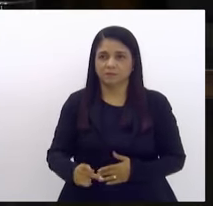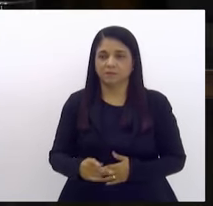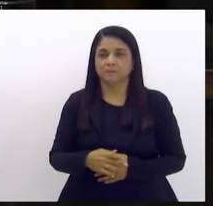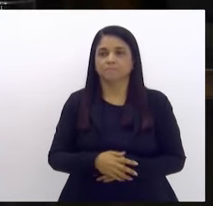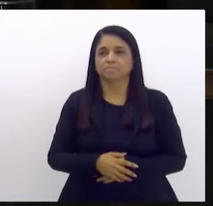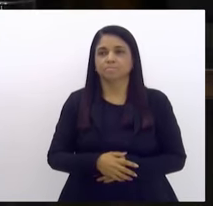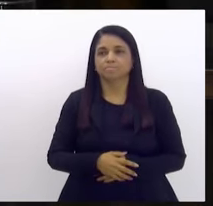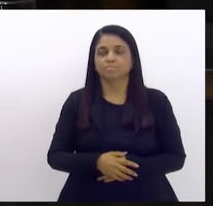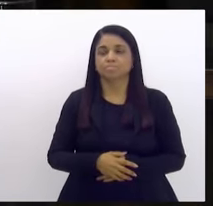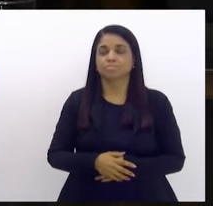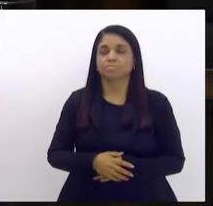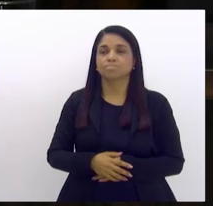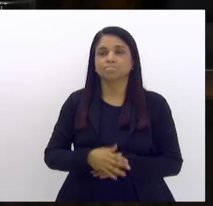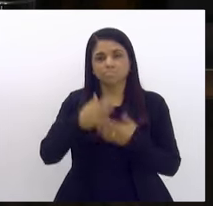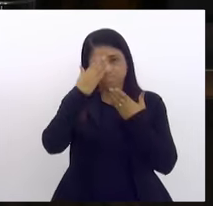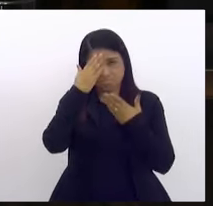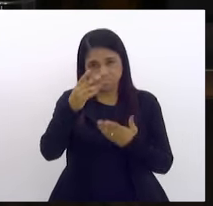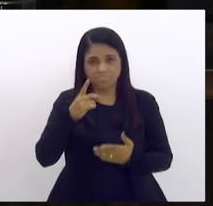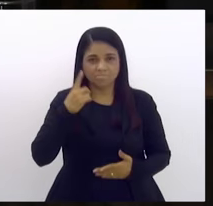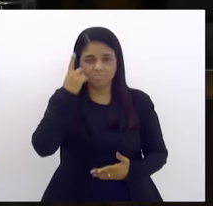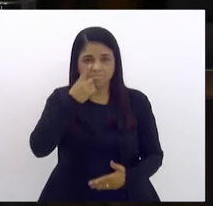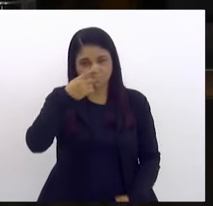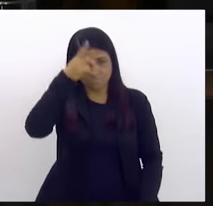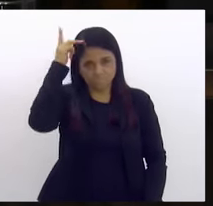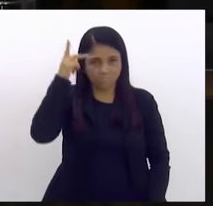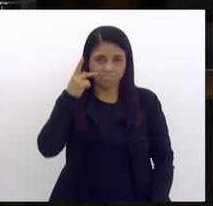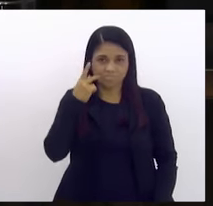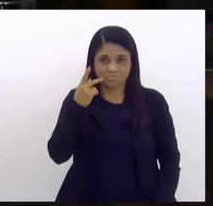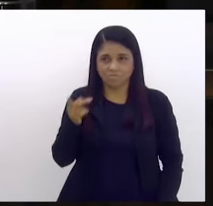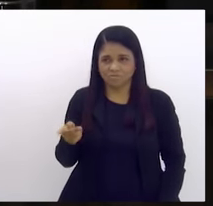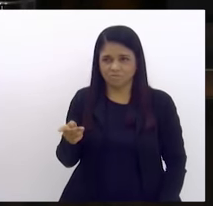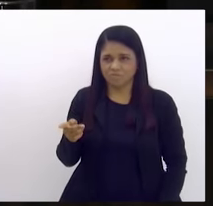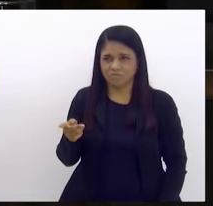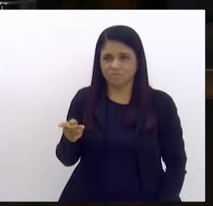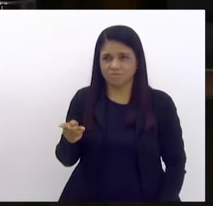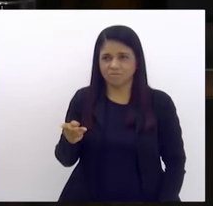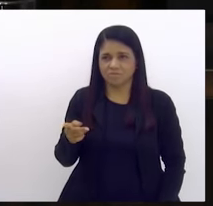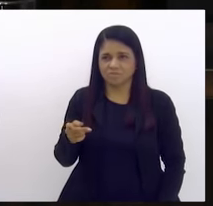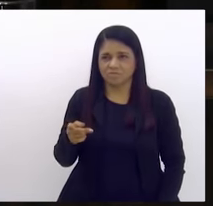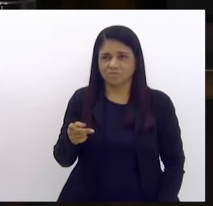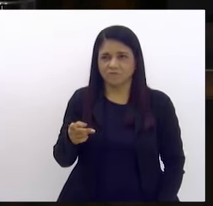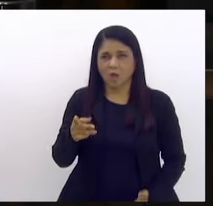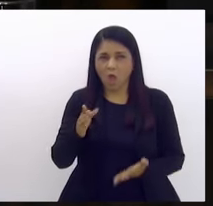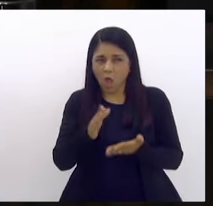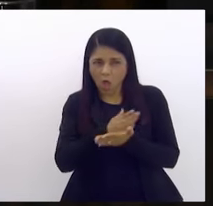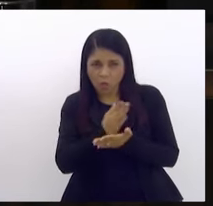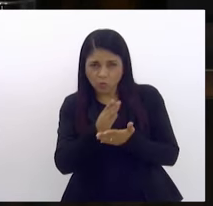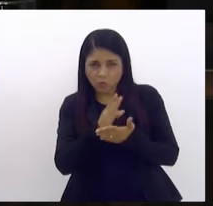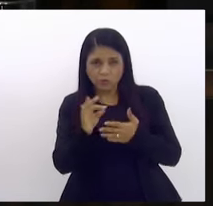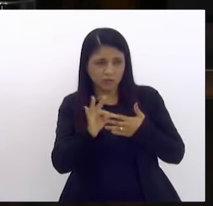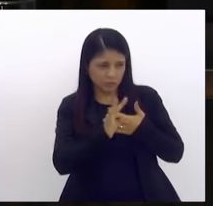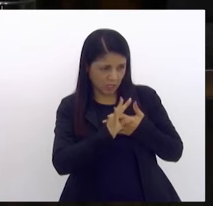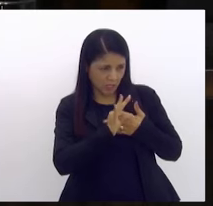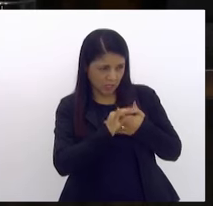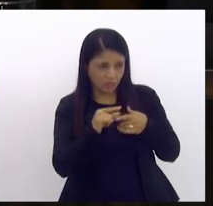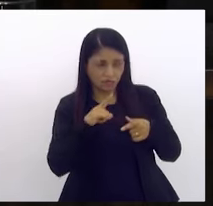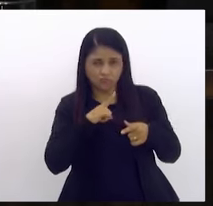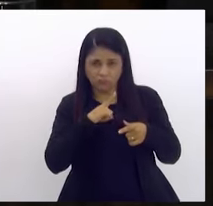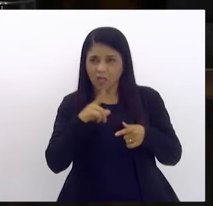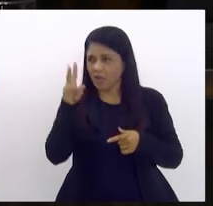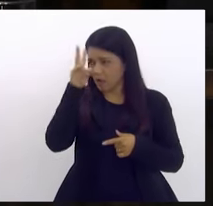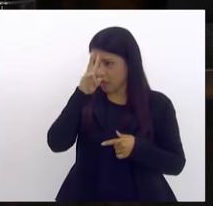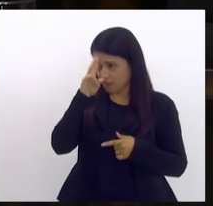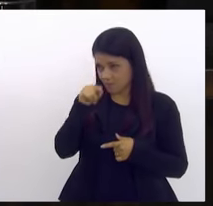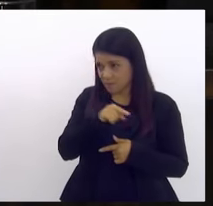Obrigado, deputado Luiz Paulo. É, só ressaltando, deputado Luiz Paulo, se eu não me falho a memória, eu acho que alguns desses técnicos que estão aqui devem se lembrar.